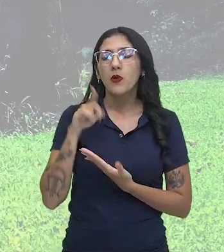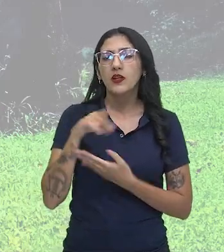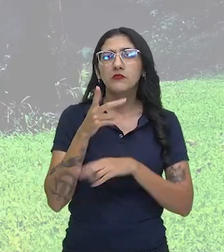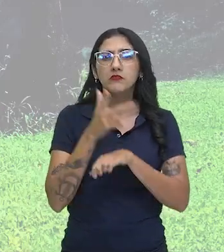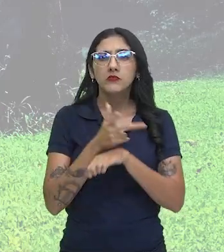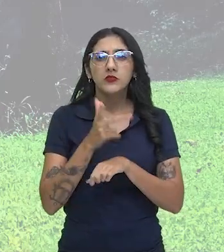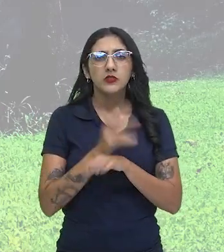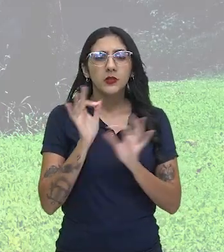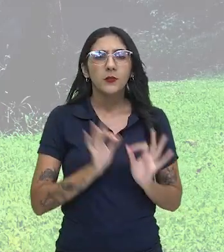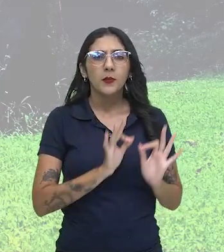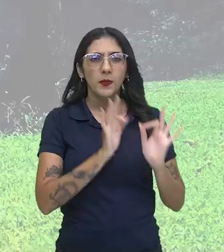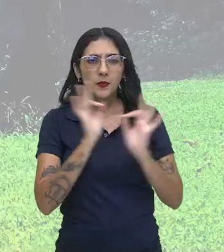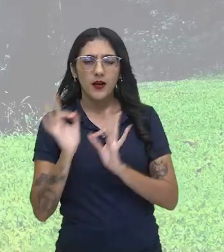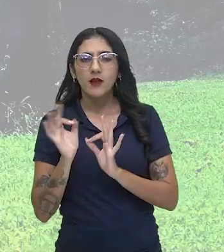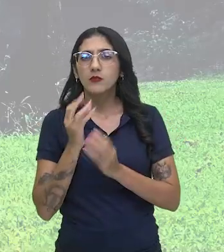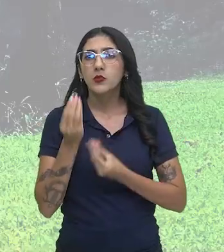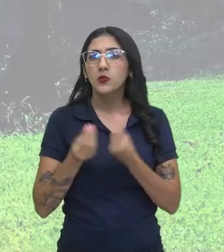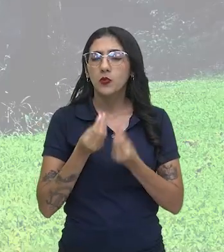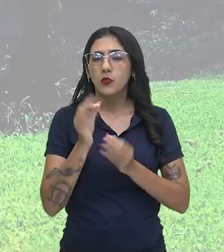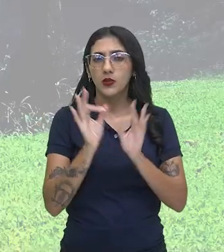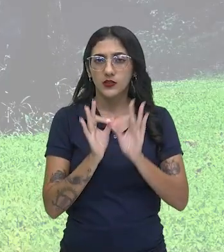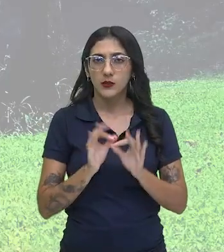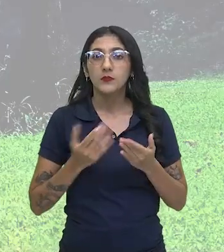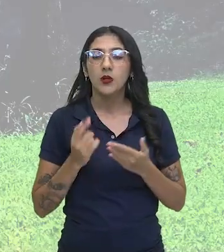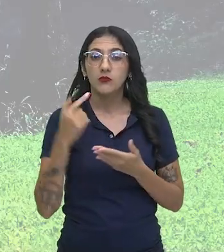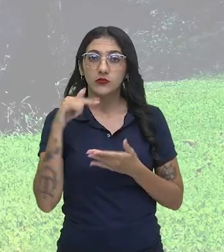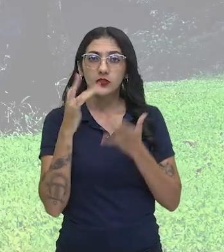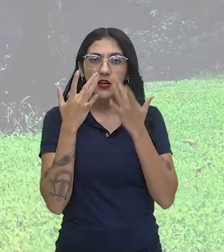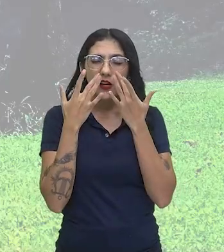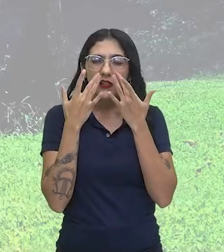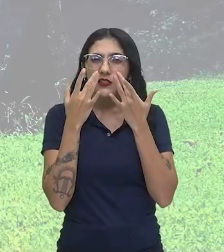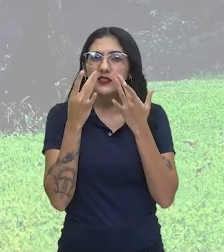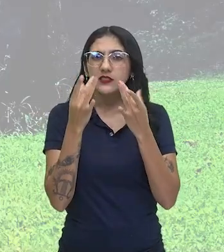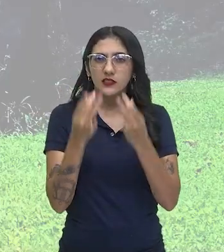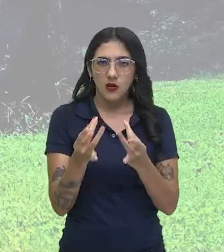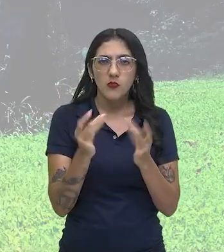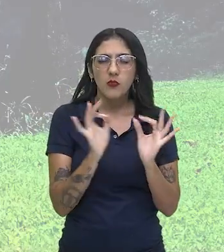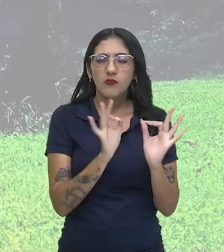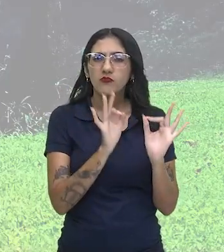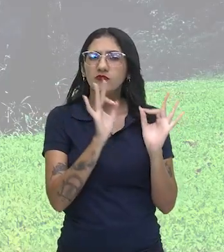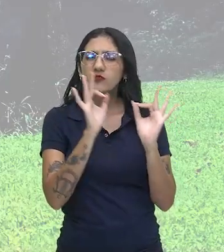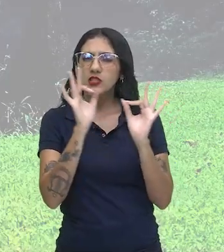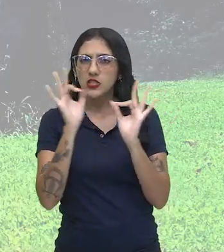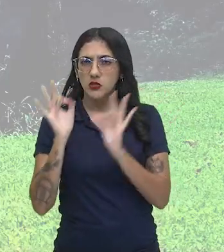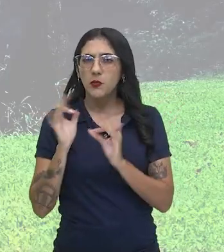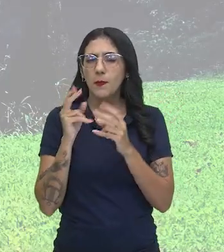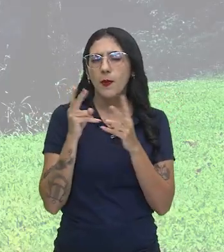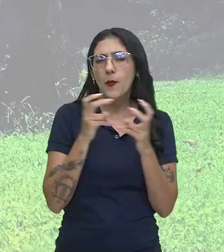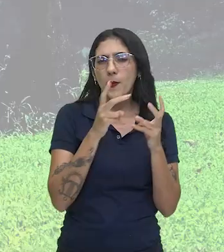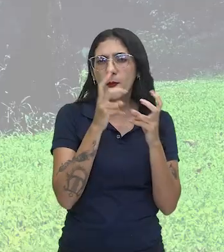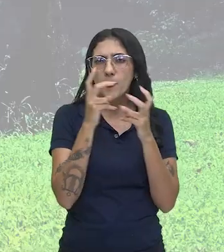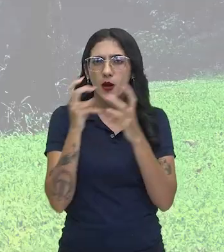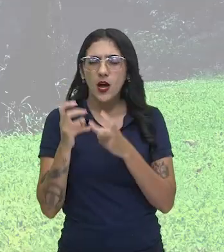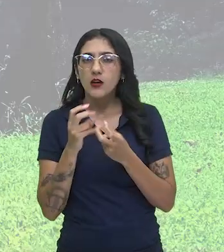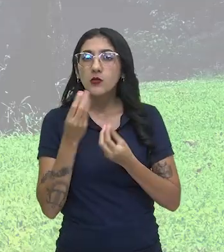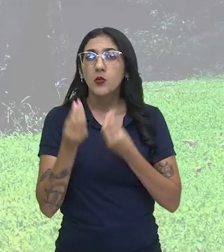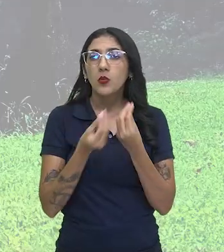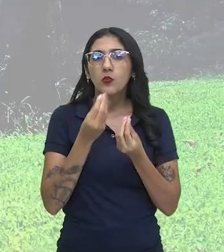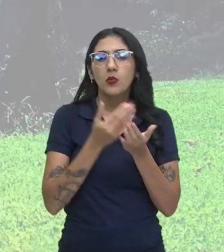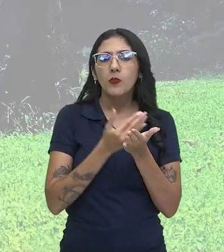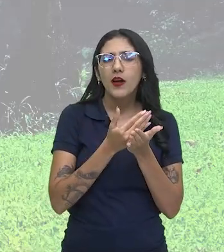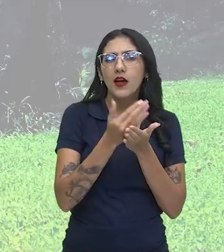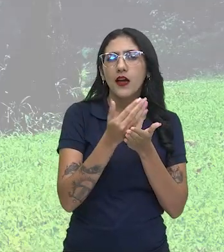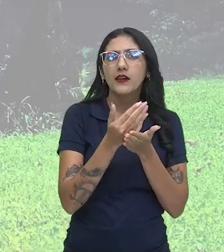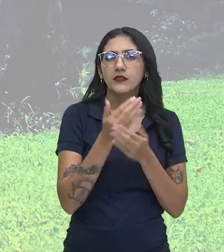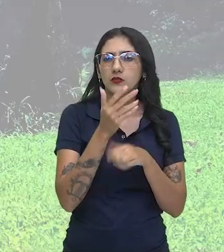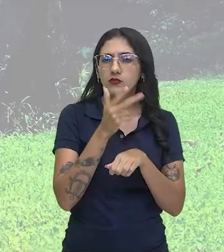bem como é que isso pode ser feito. Então, quero que vocês observem, né, com clareza como é que foi iniciado esse